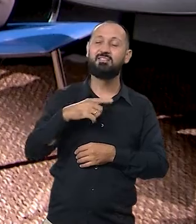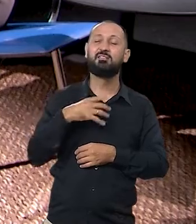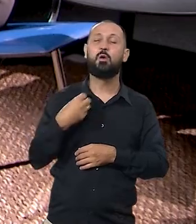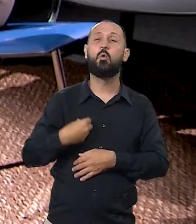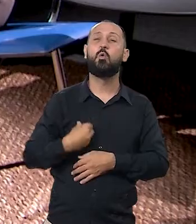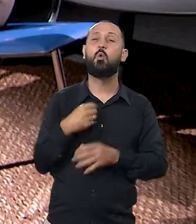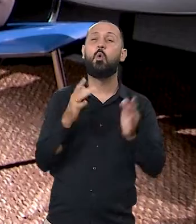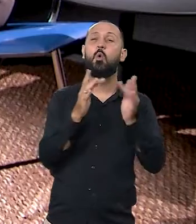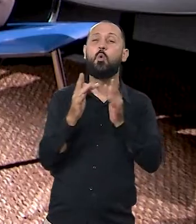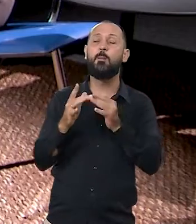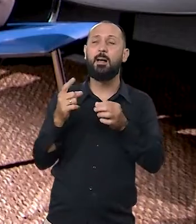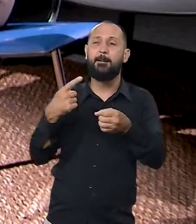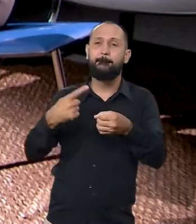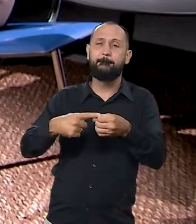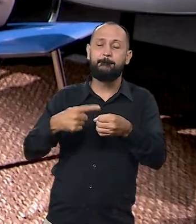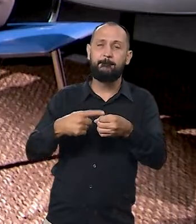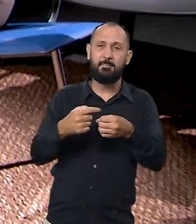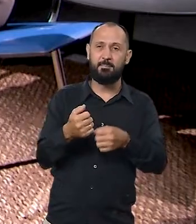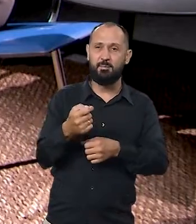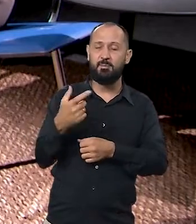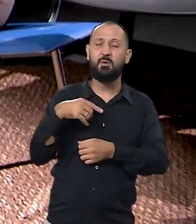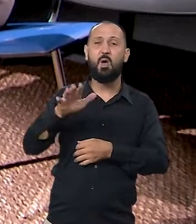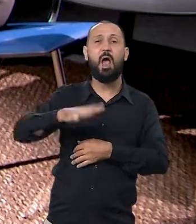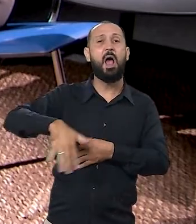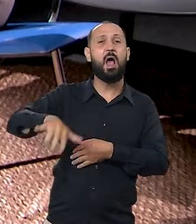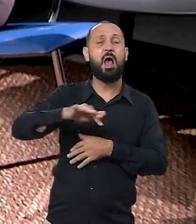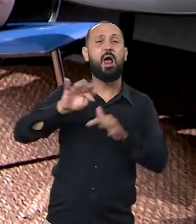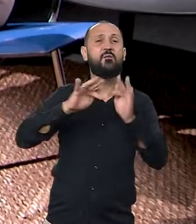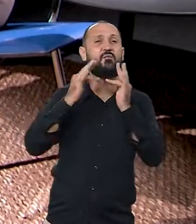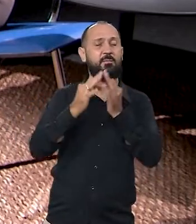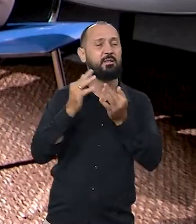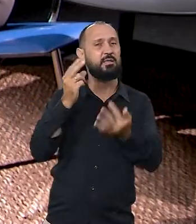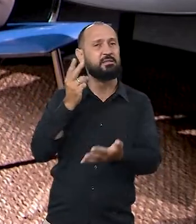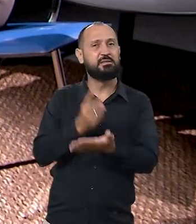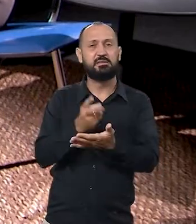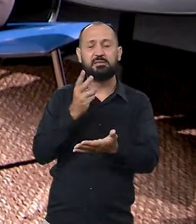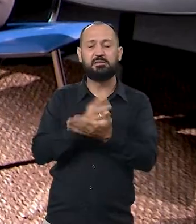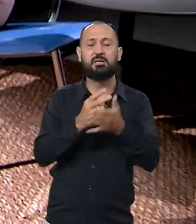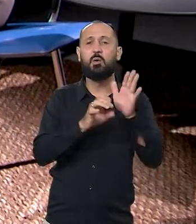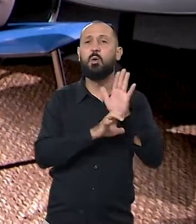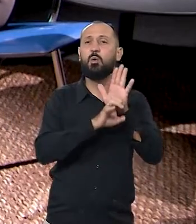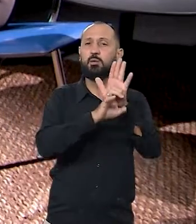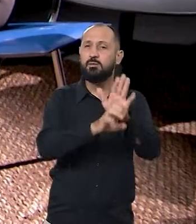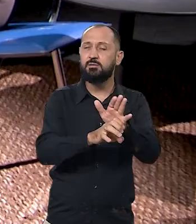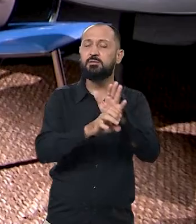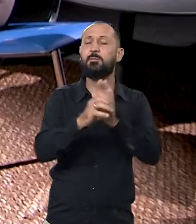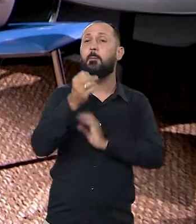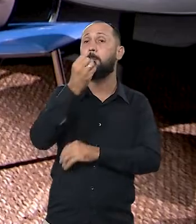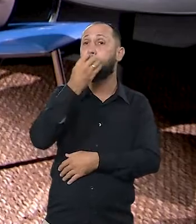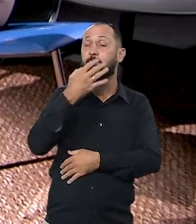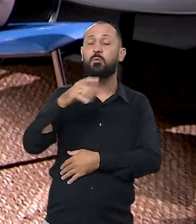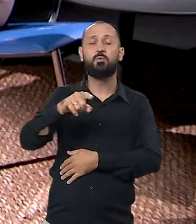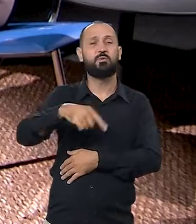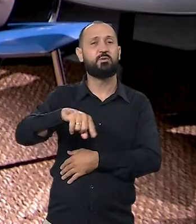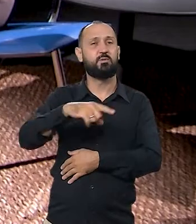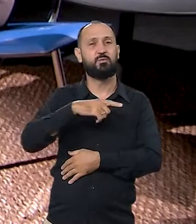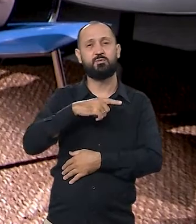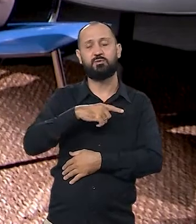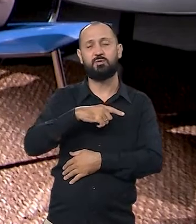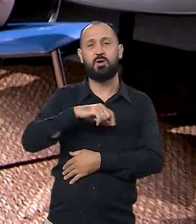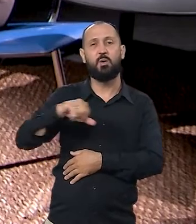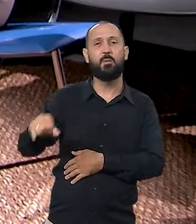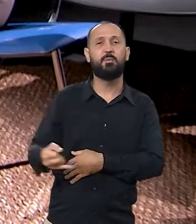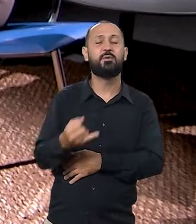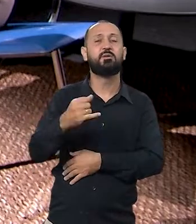essa convivência em uma cidade pequena, com aquelas famílias e sempre nos exemplos positivos que eu recebia,